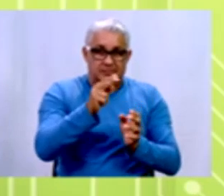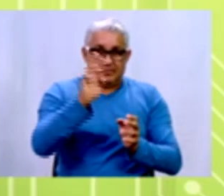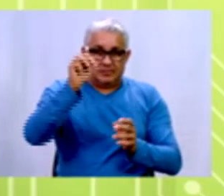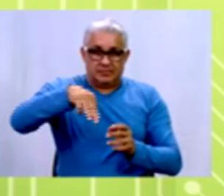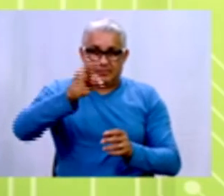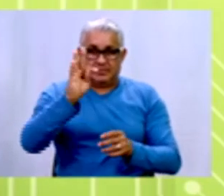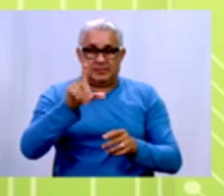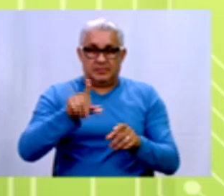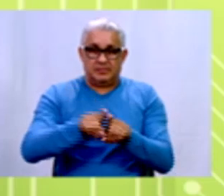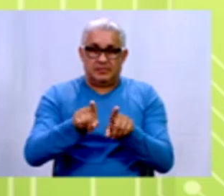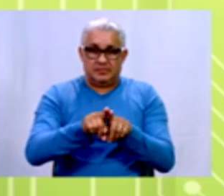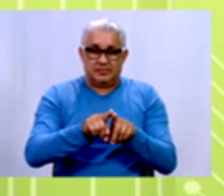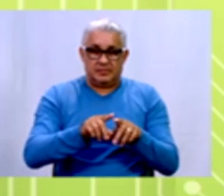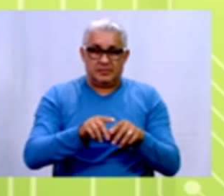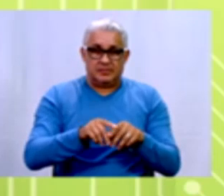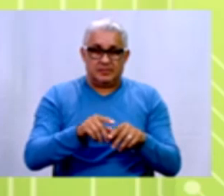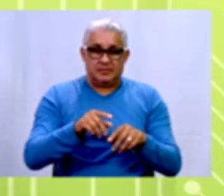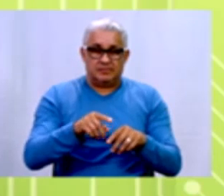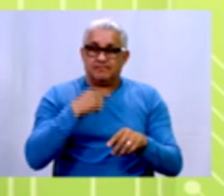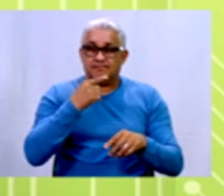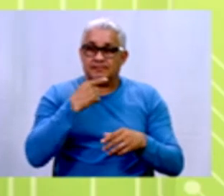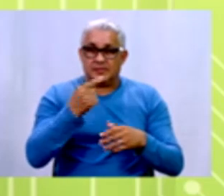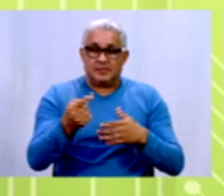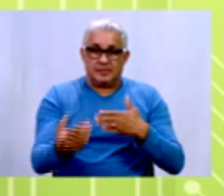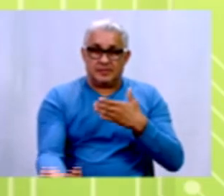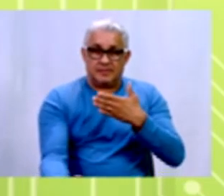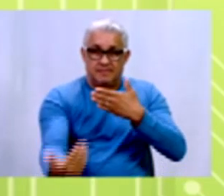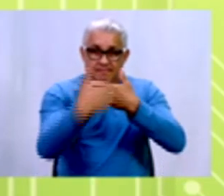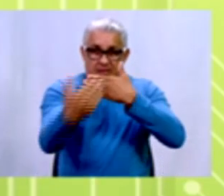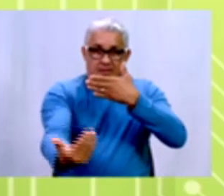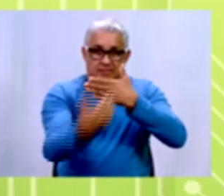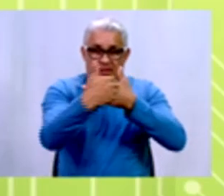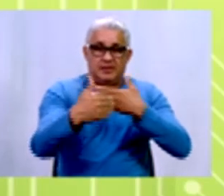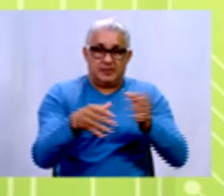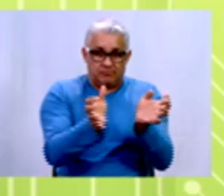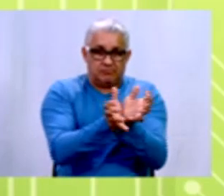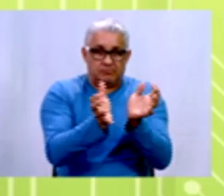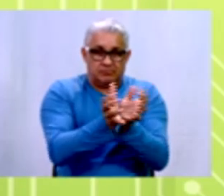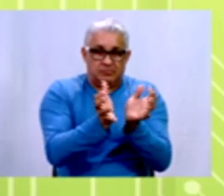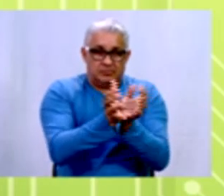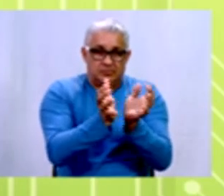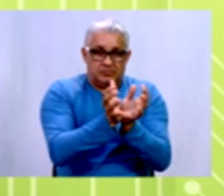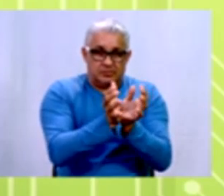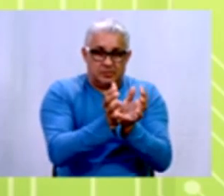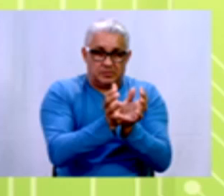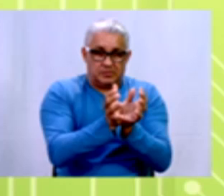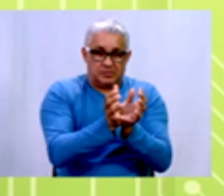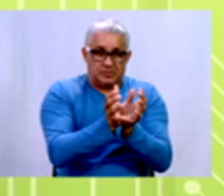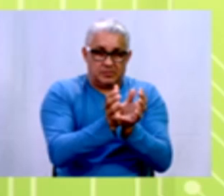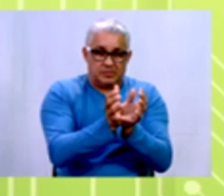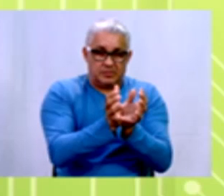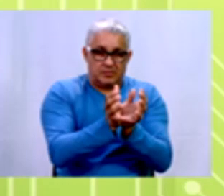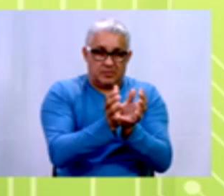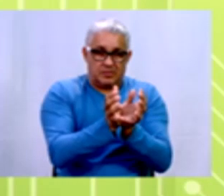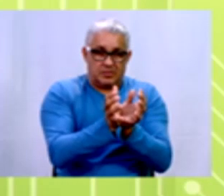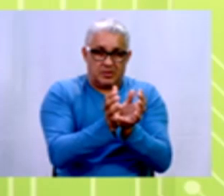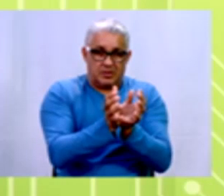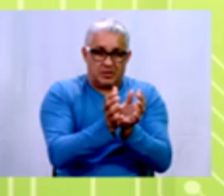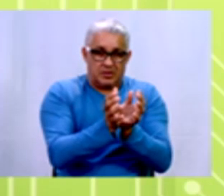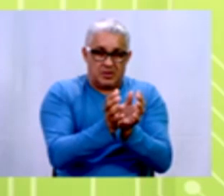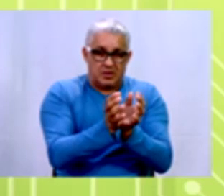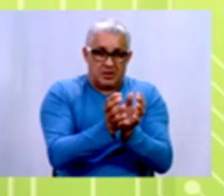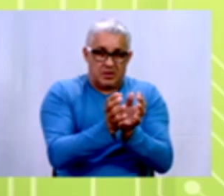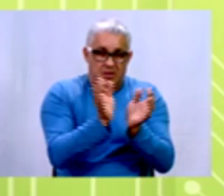não sofra interferência, né? Então, que o time fique isolado. O ideal é que o